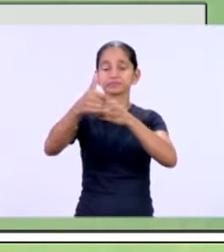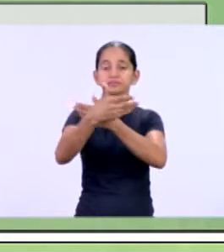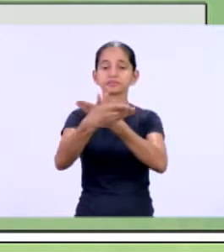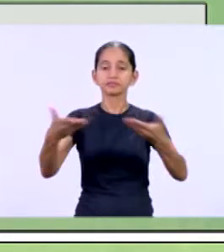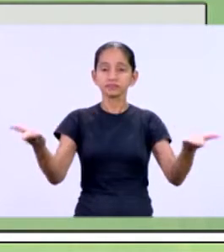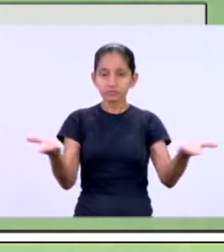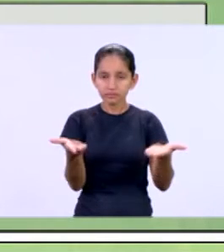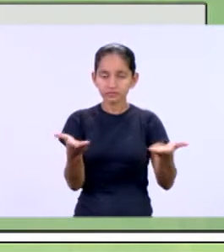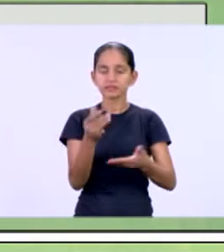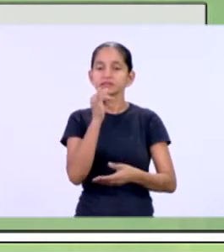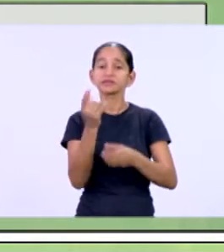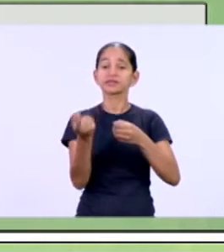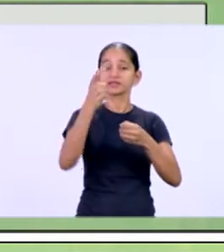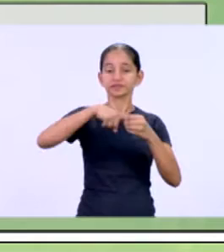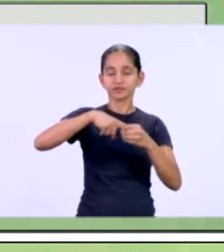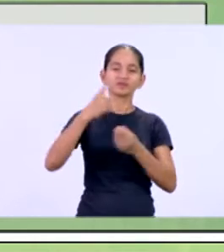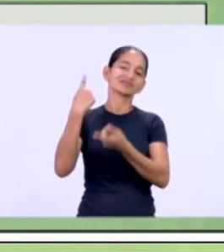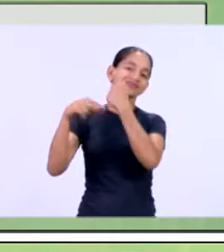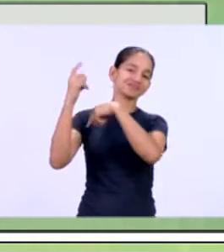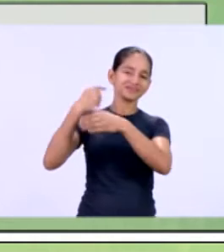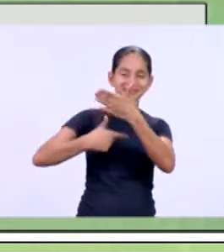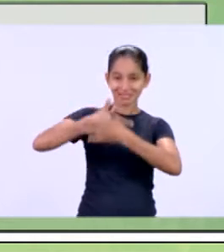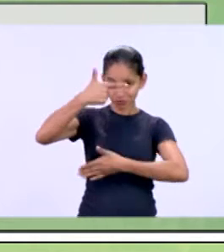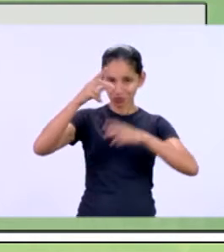tributo, remetendo lá à aula de direito tributário,